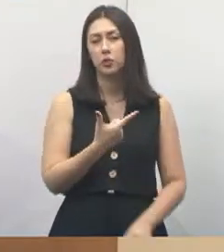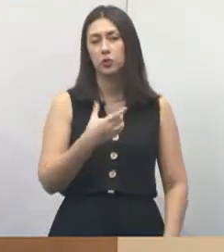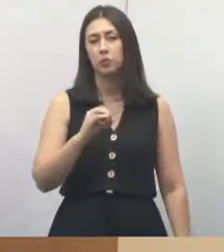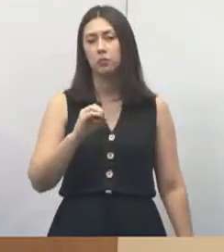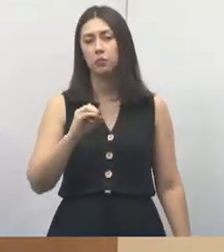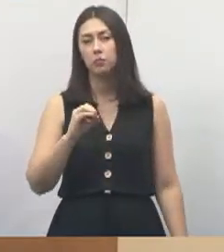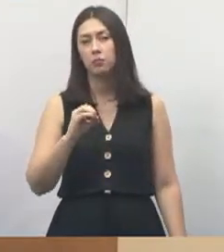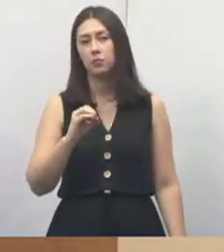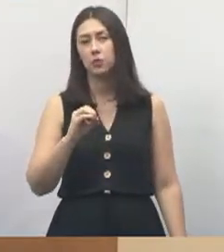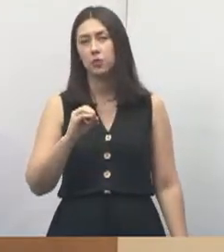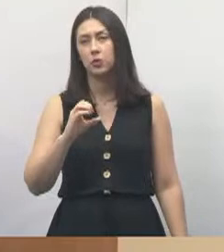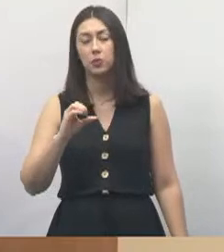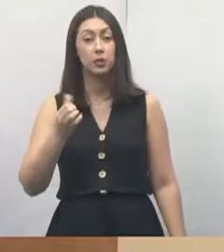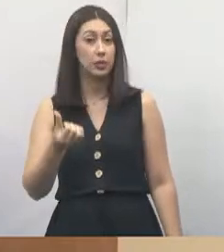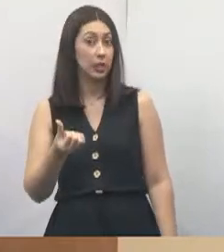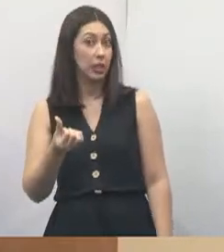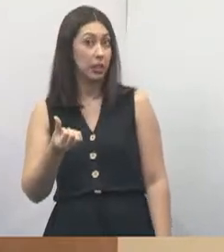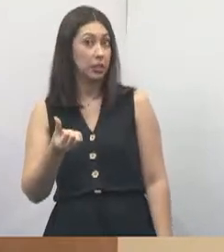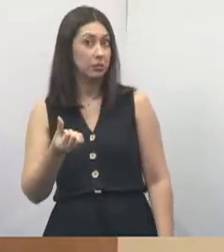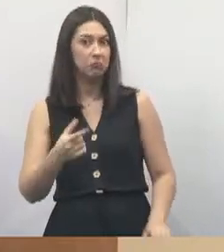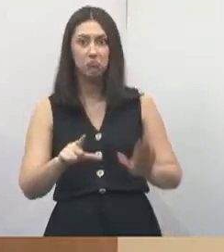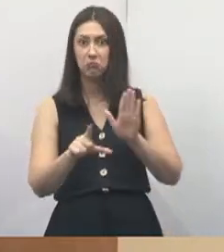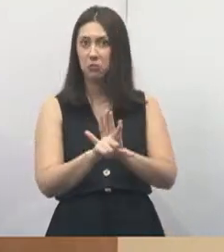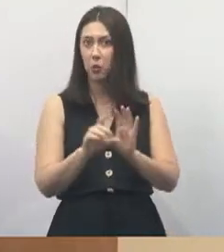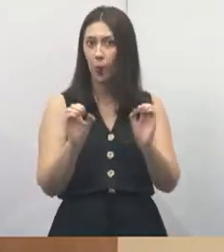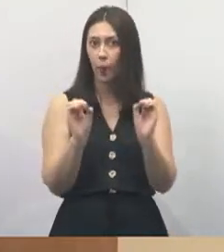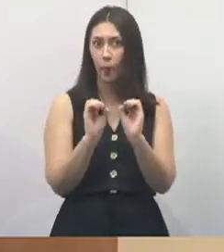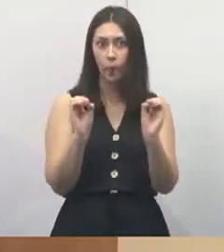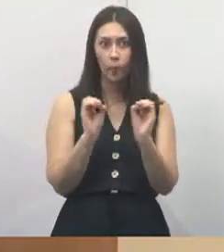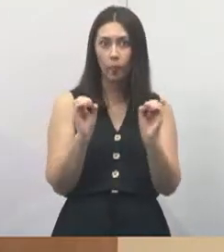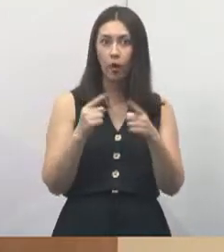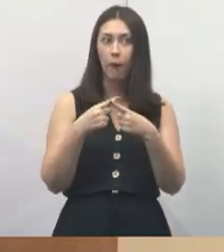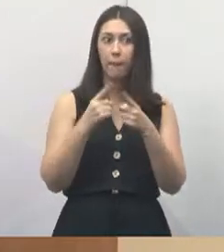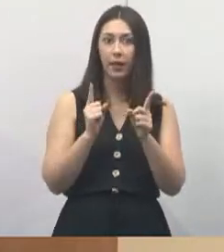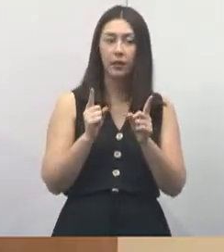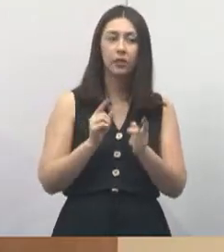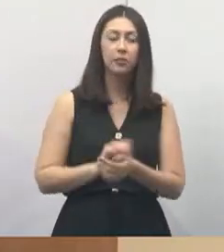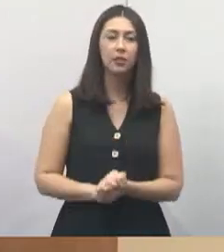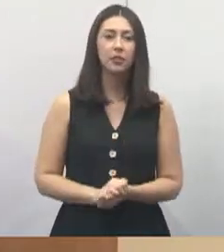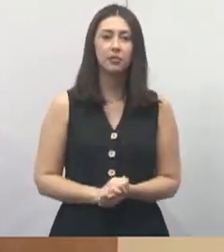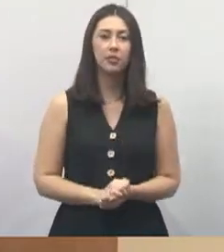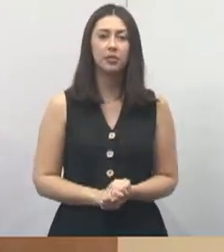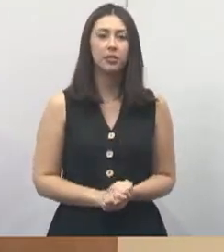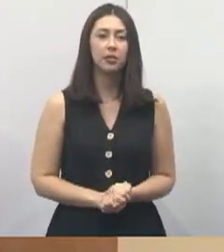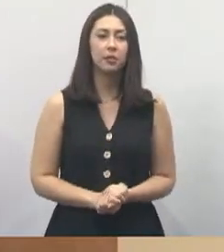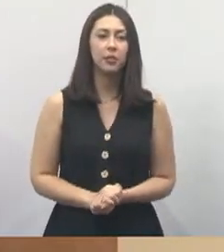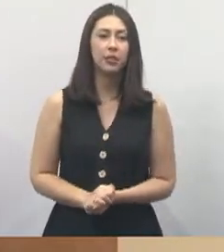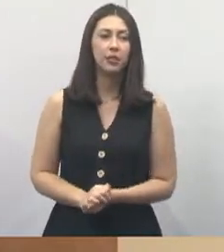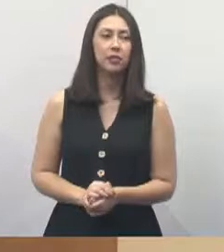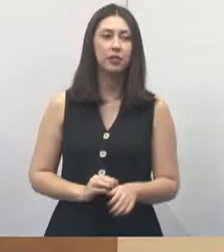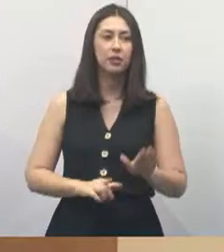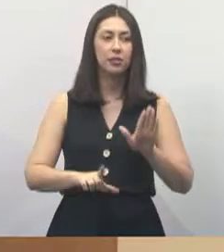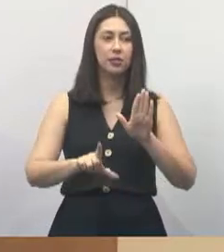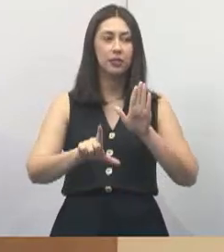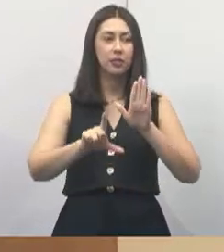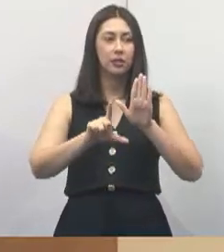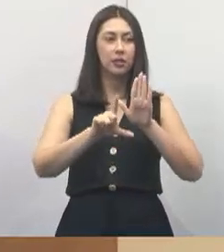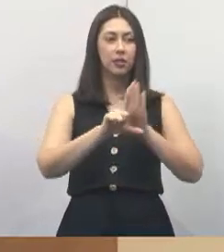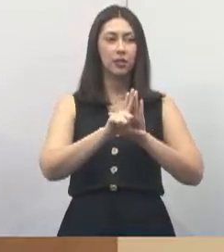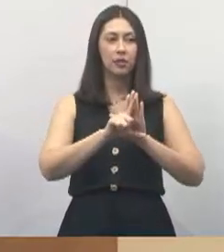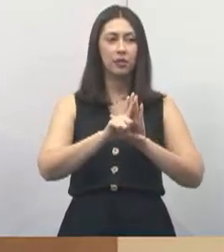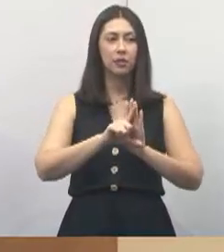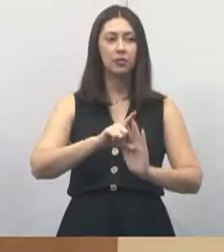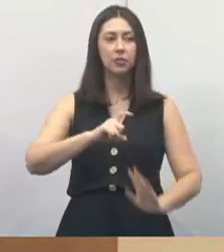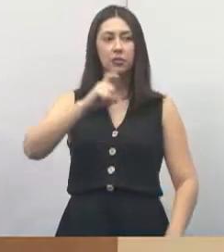2006, 2005, não havia lei nenhuma, e através da Maria da Penha, através da Corte de Haia,